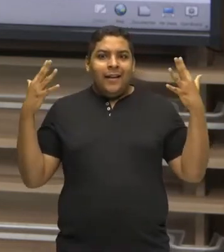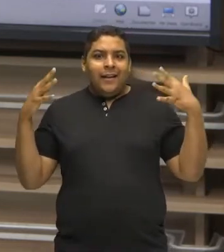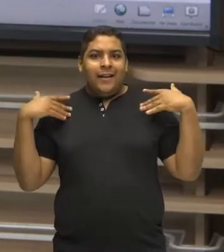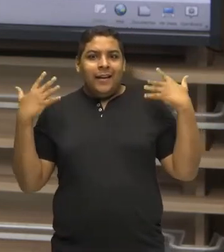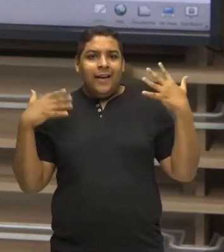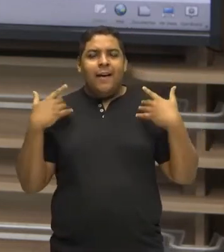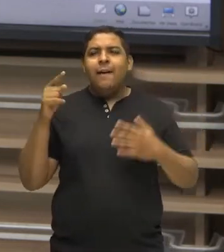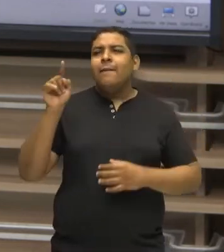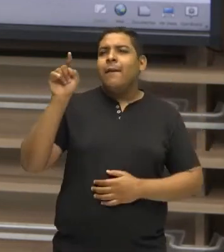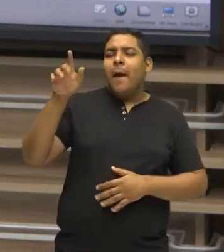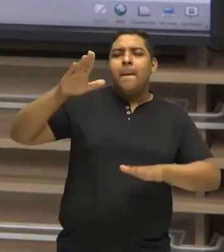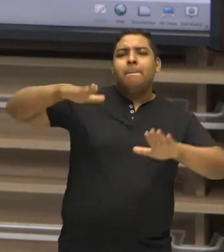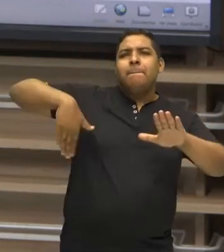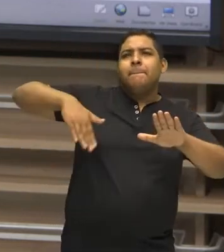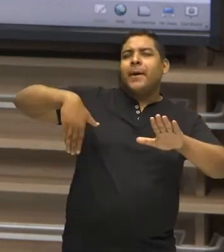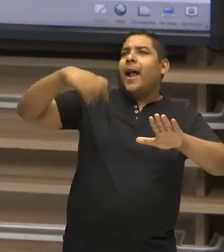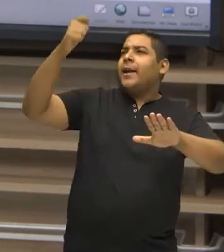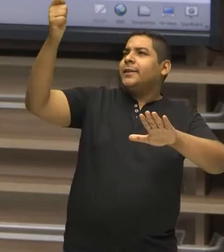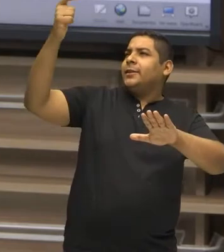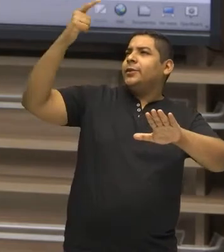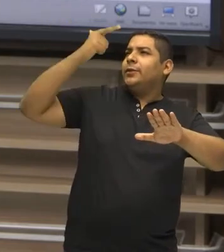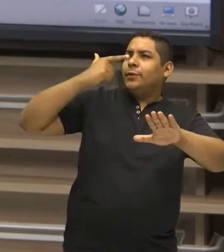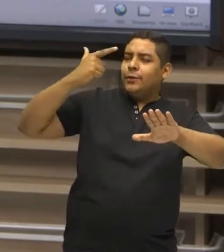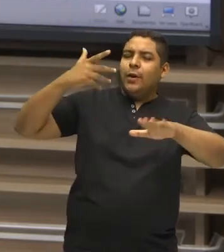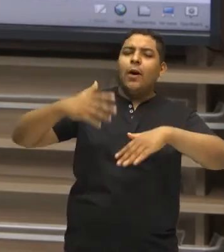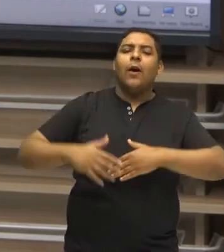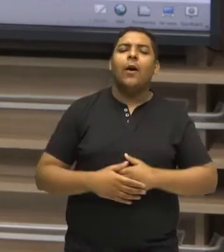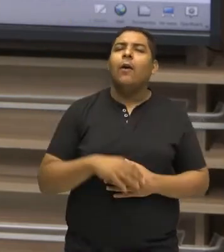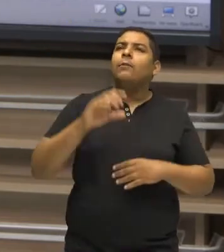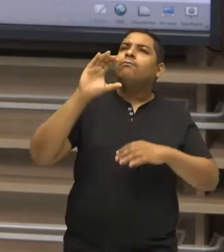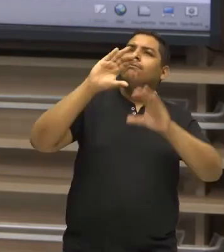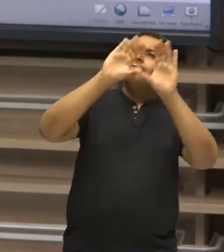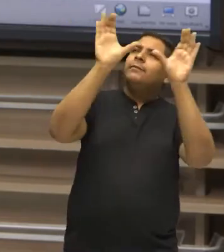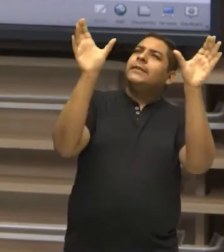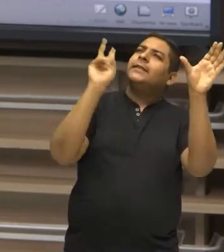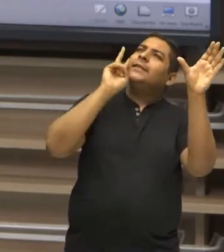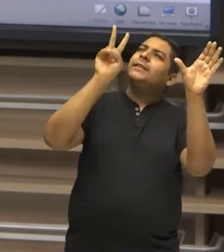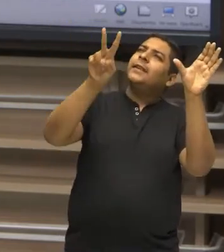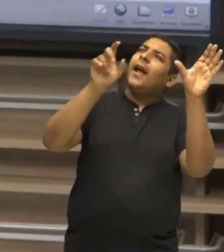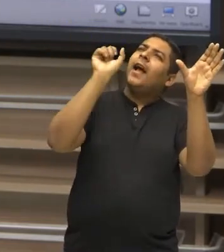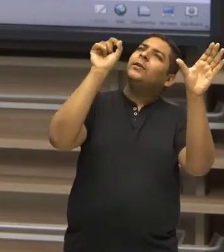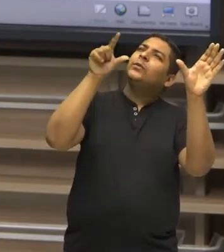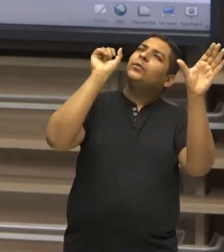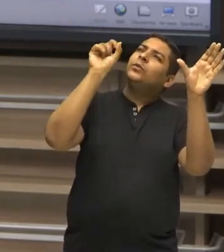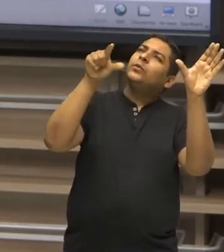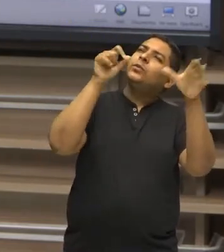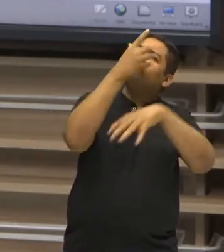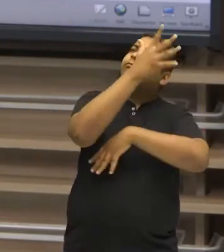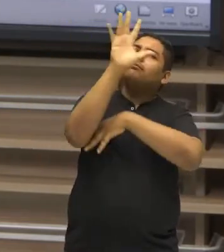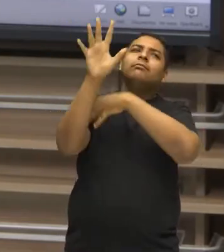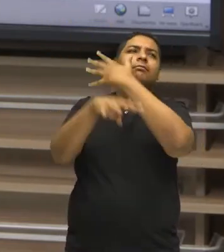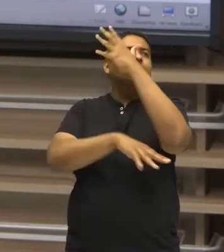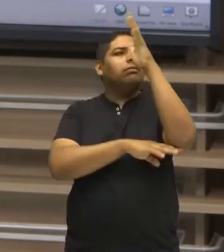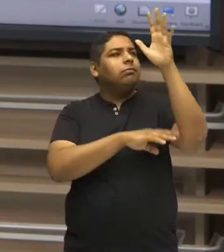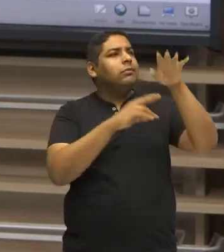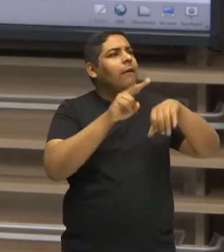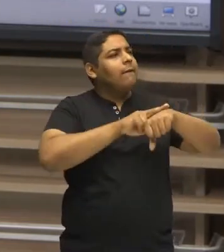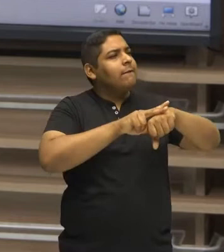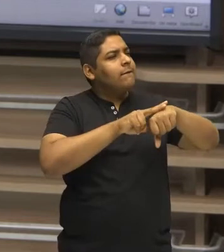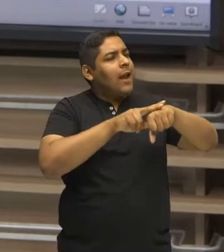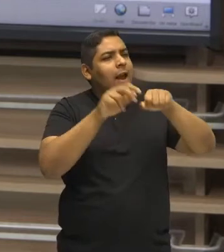praia, um dia de sol, quando você olha o céu azul, as plantas estão mais